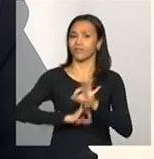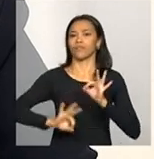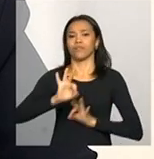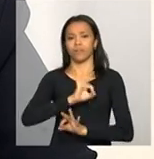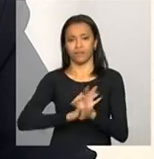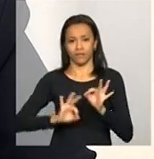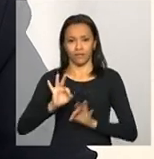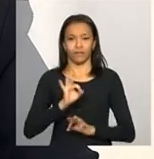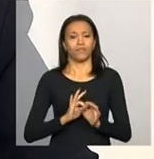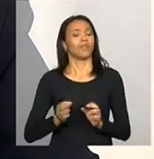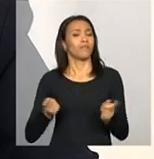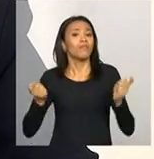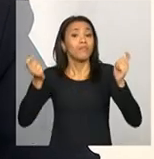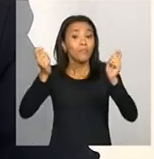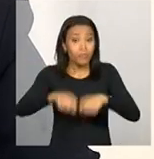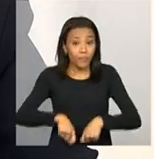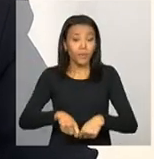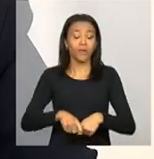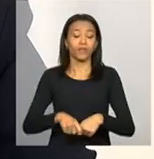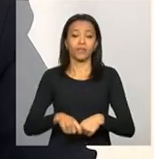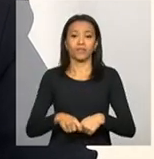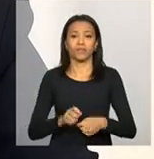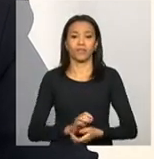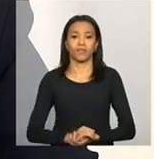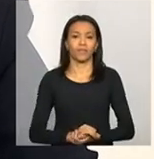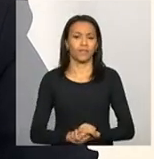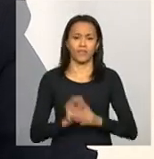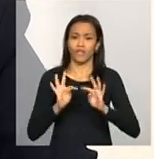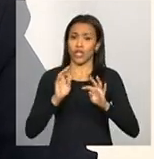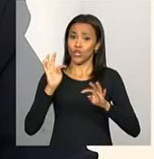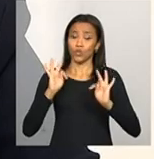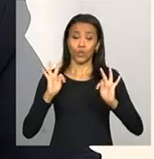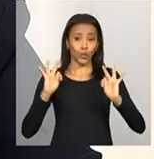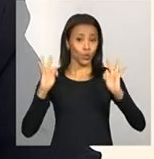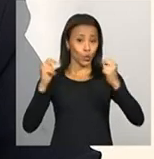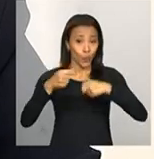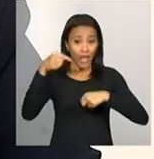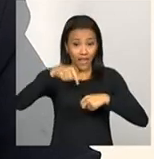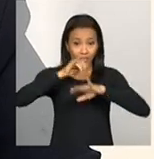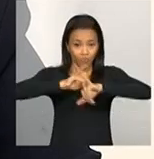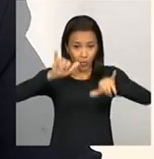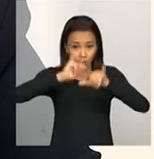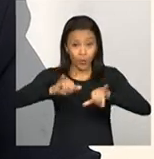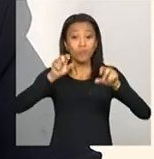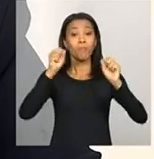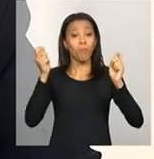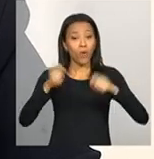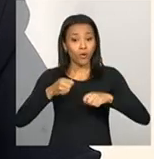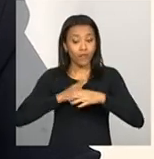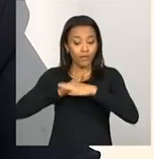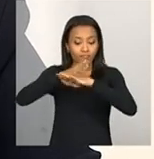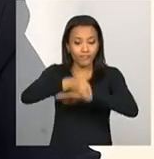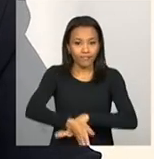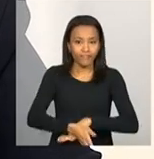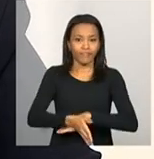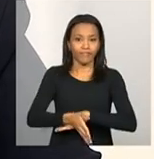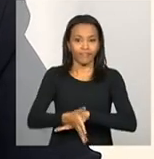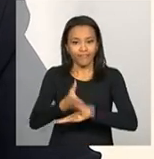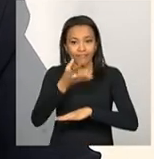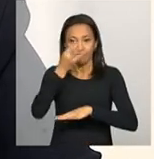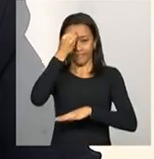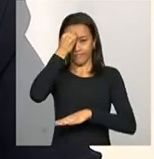possam consultar, né, todas essas informações que estão sendo passadas, e